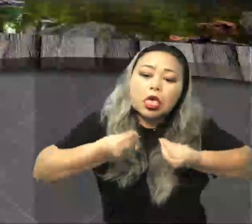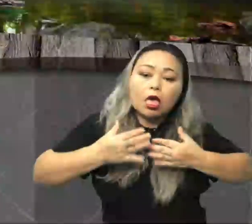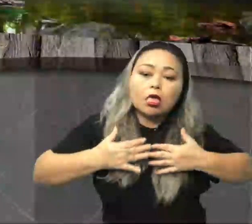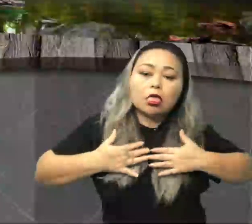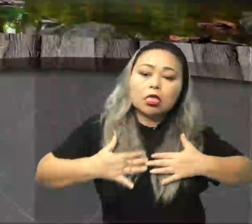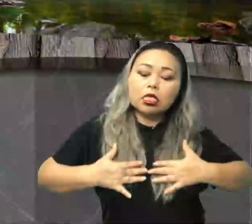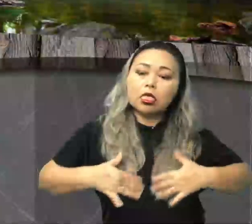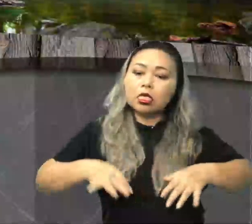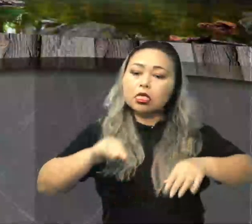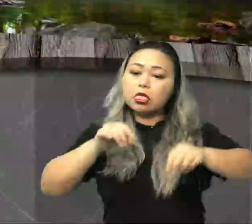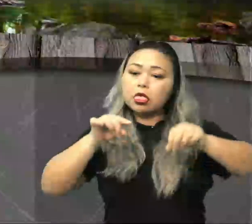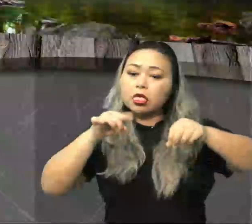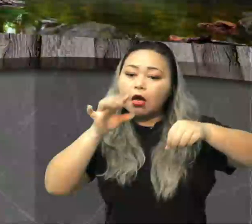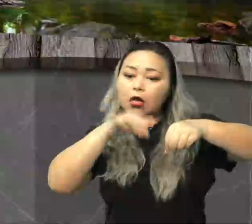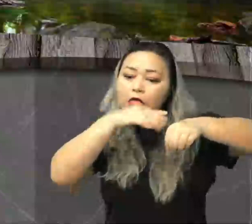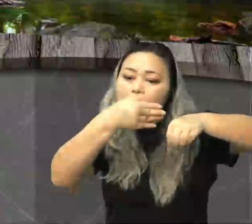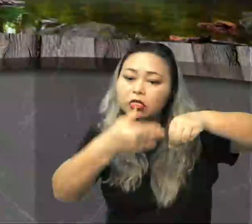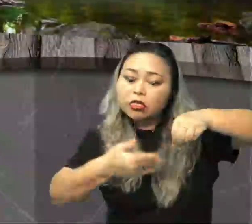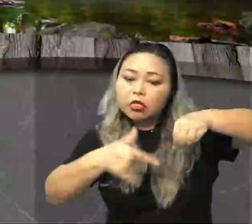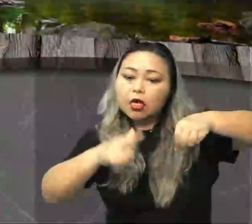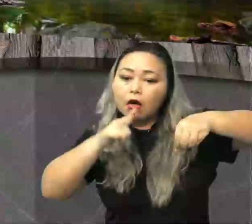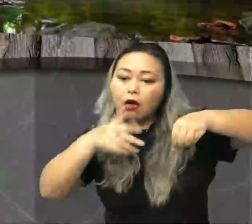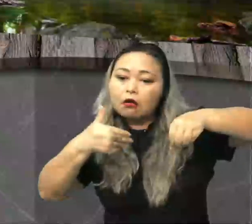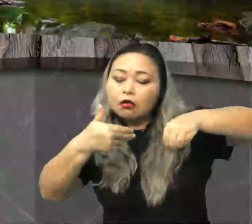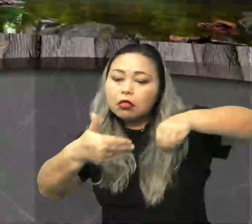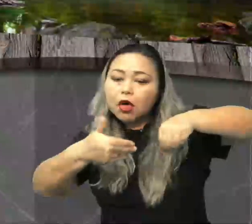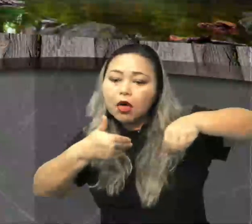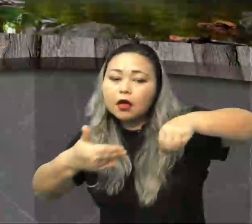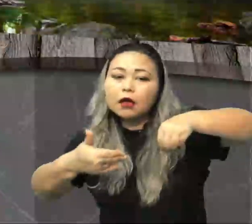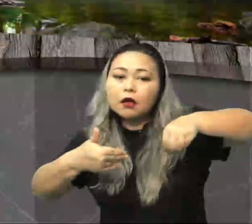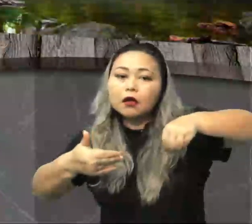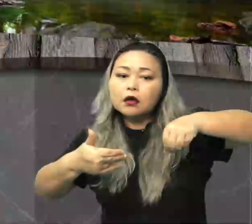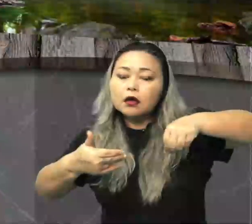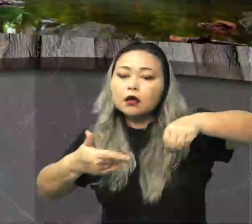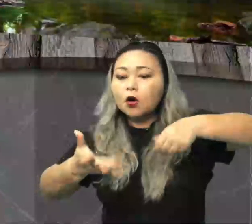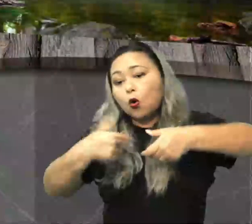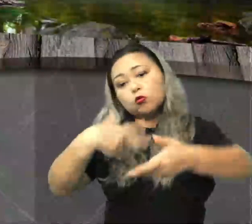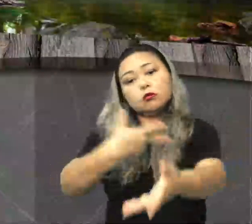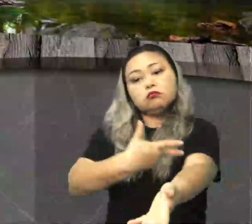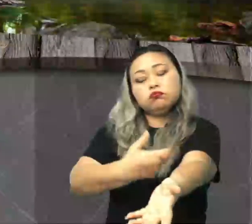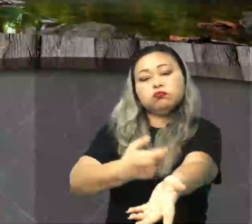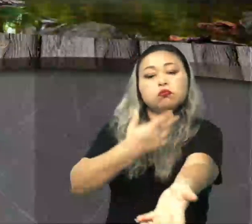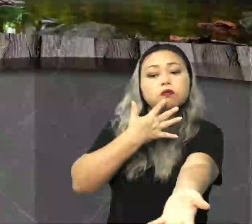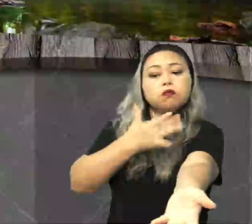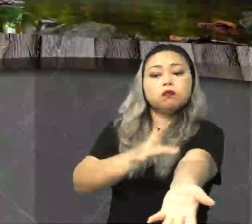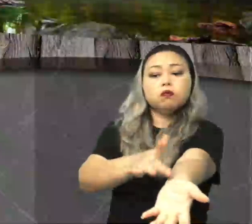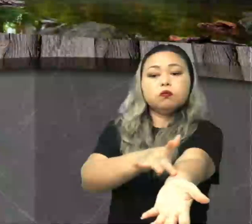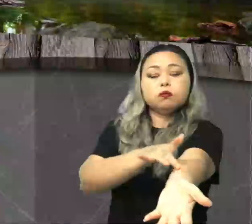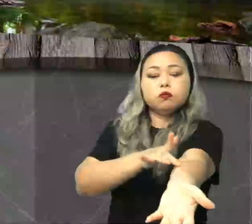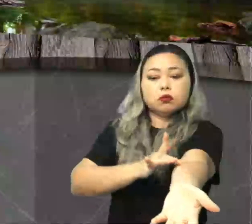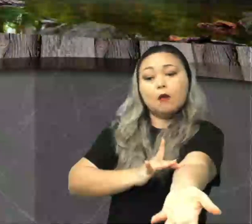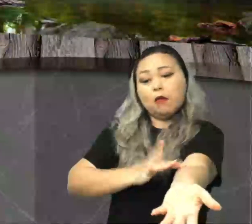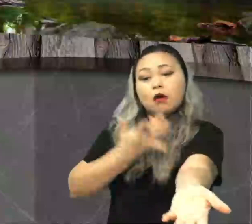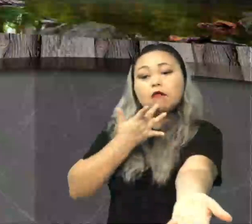Galera, tanto na relação sexual ou uma transfusão, né, que seja de sangue contaminado, porque o vírus está no sangue